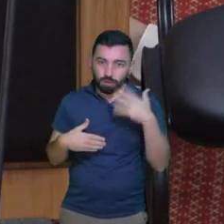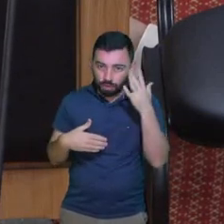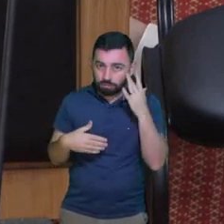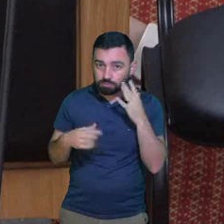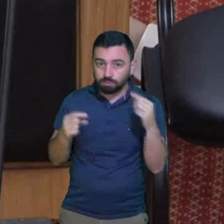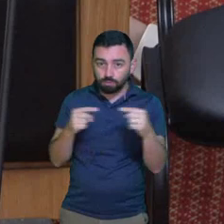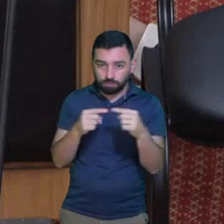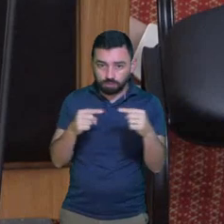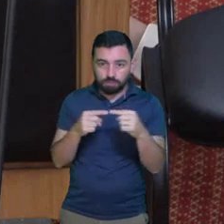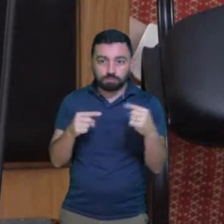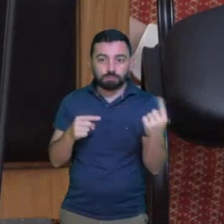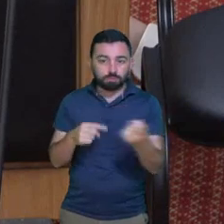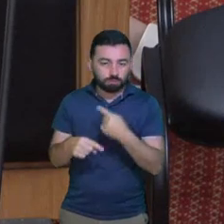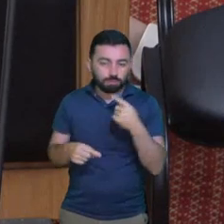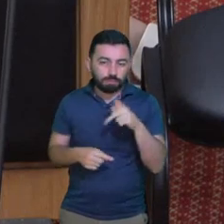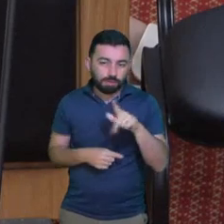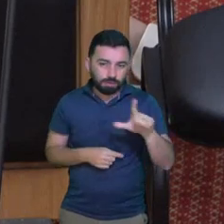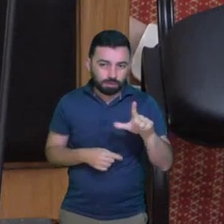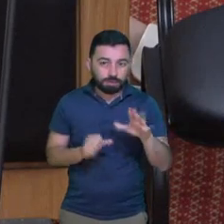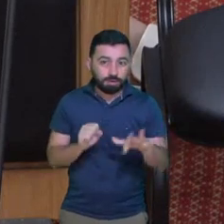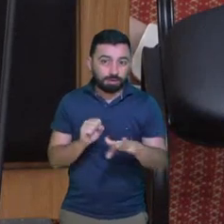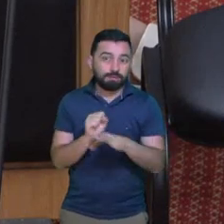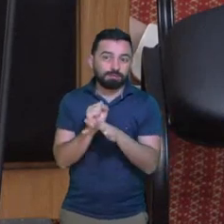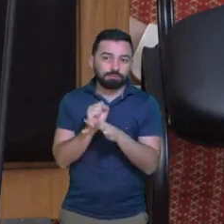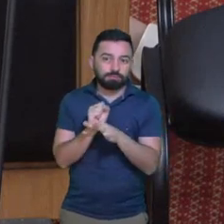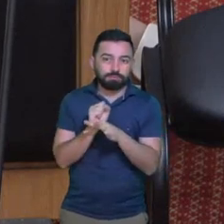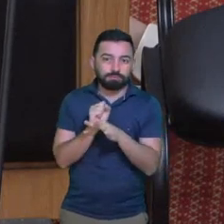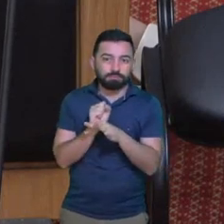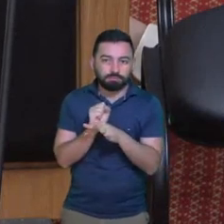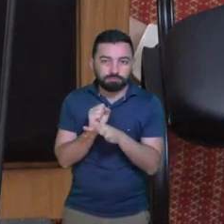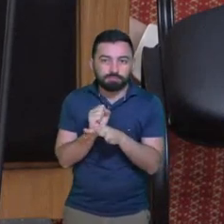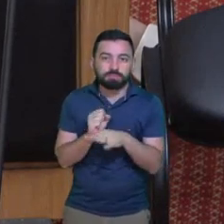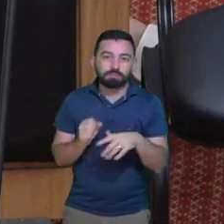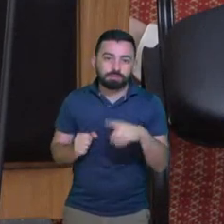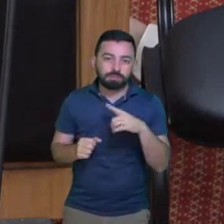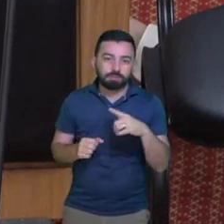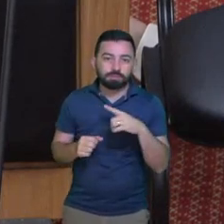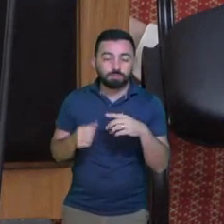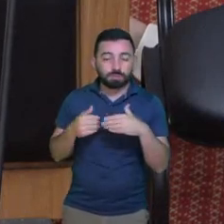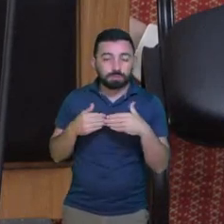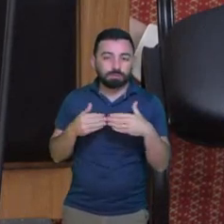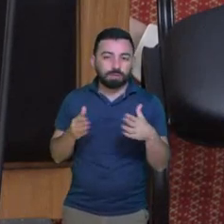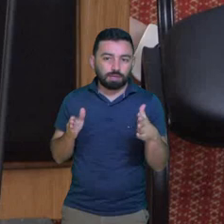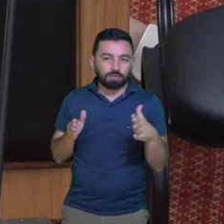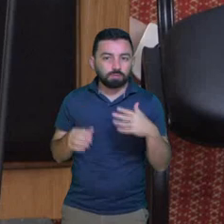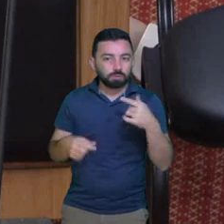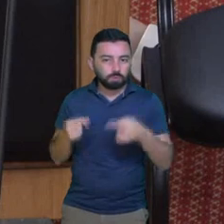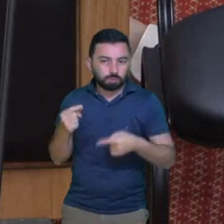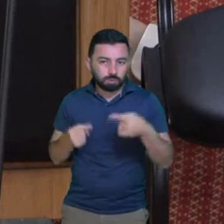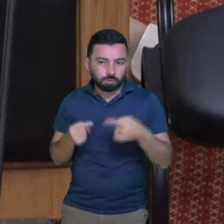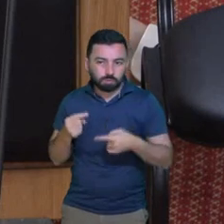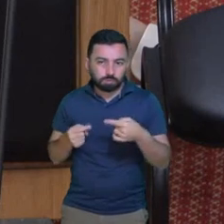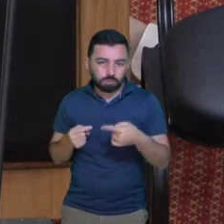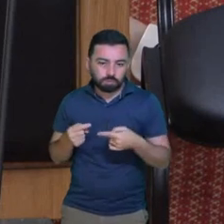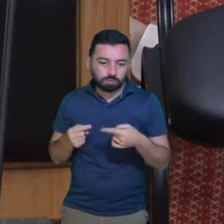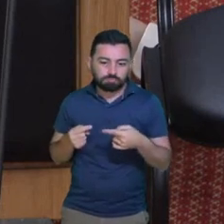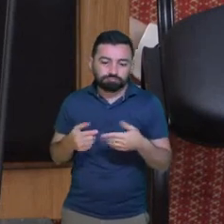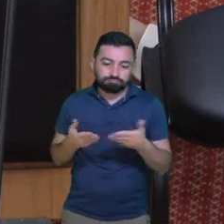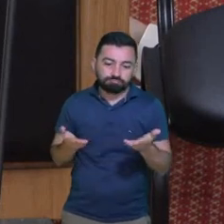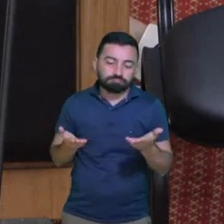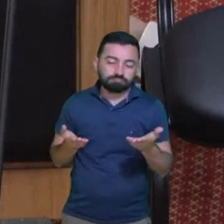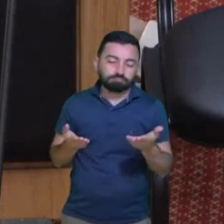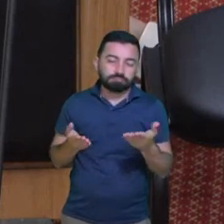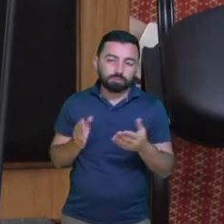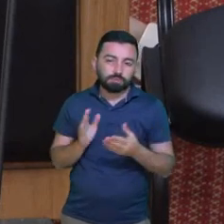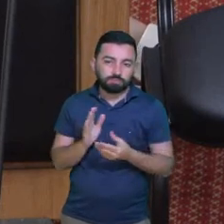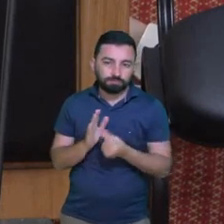nós ter uma PL que Garanta para nós termos esses espaços de de discussão e aí ficou um financiamento né